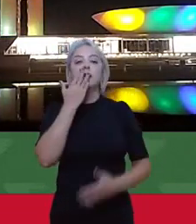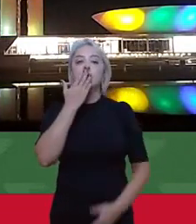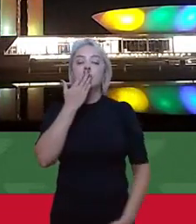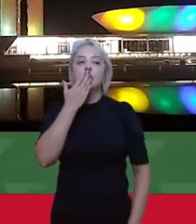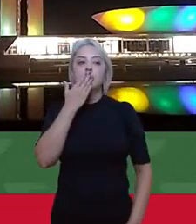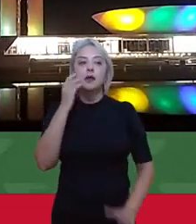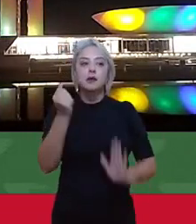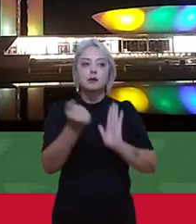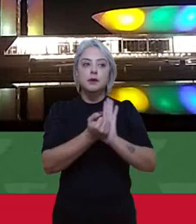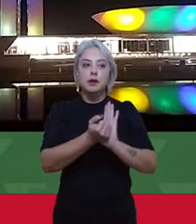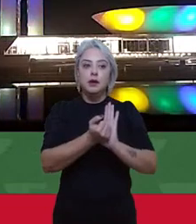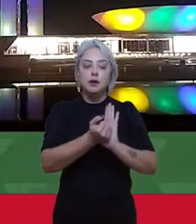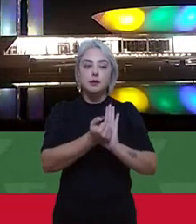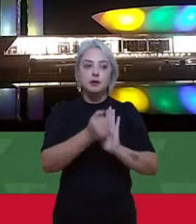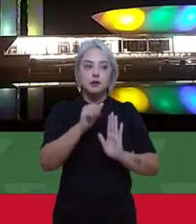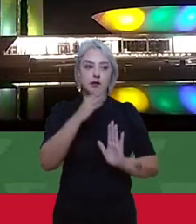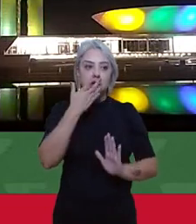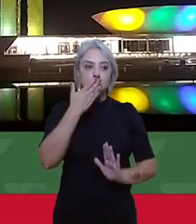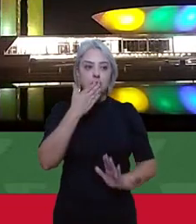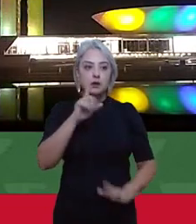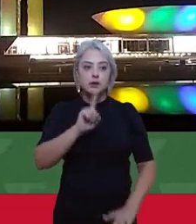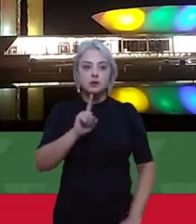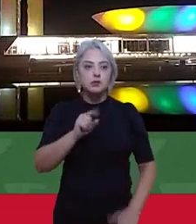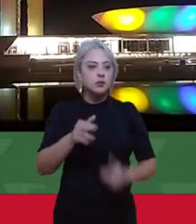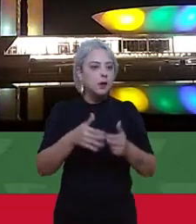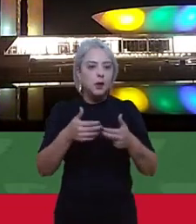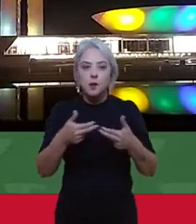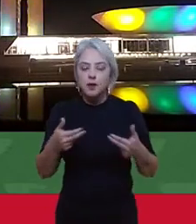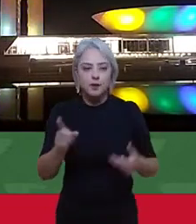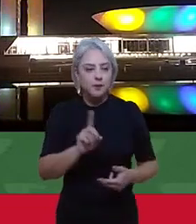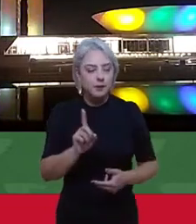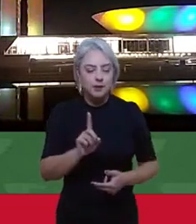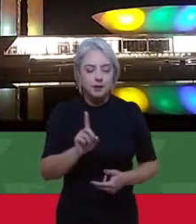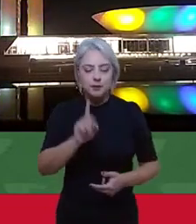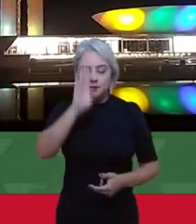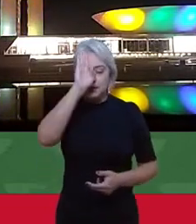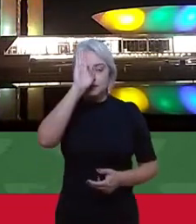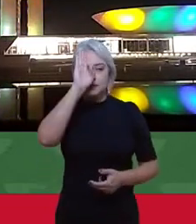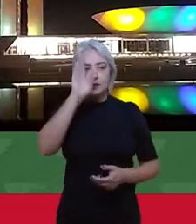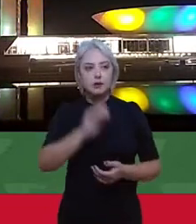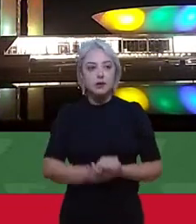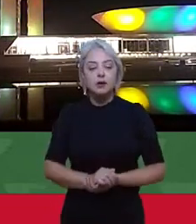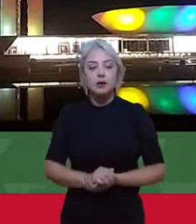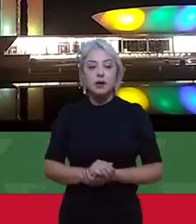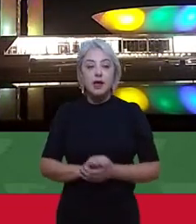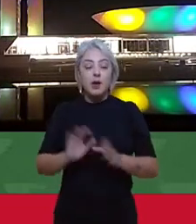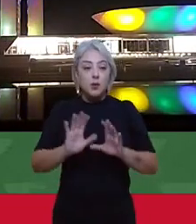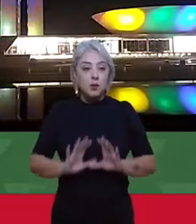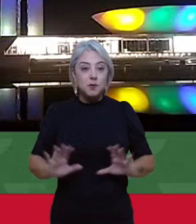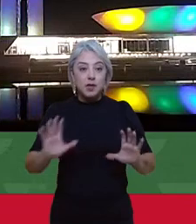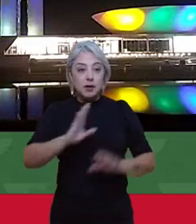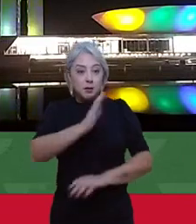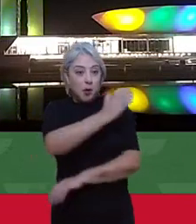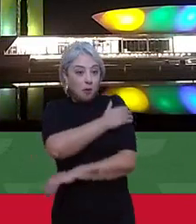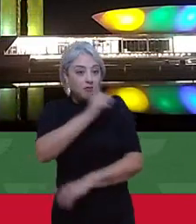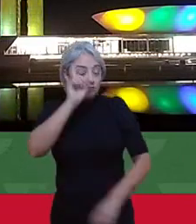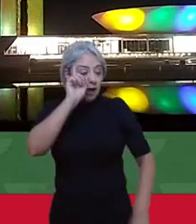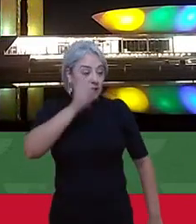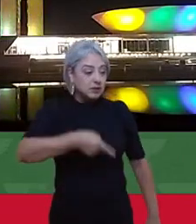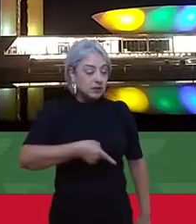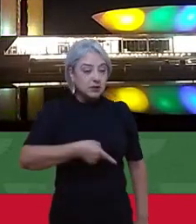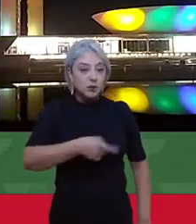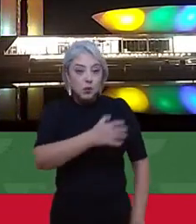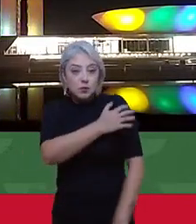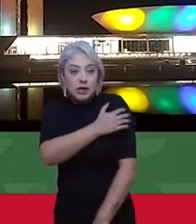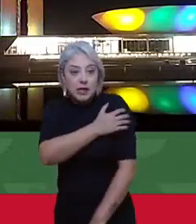está marcado com essas cores. Isso não é qualquer coisa, principalmente porque o tempo é de fascismo. Então, num tempo